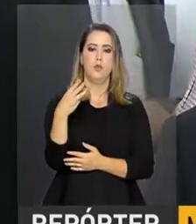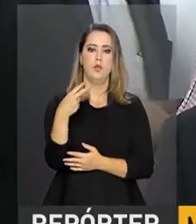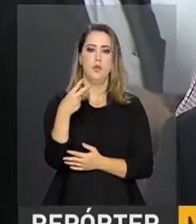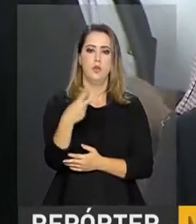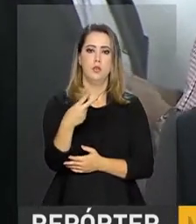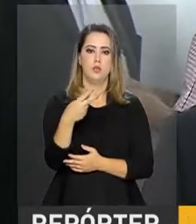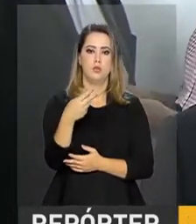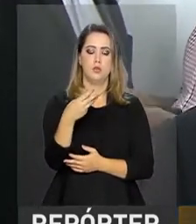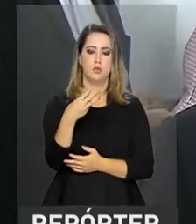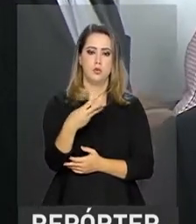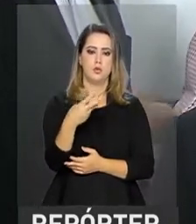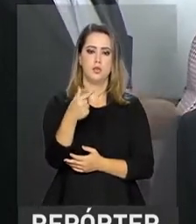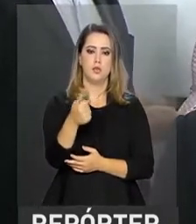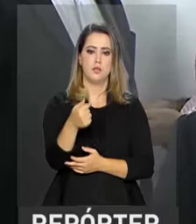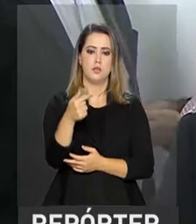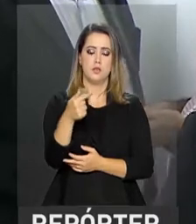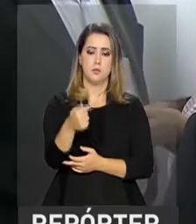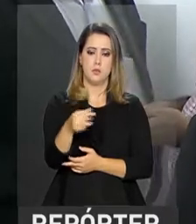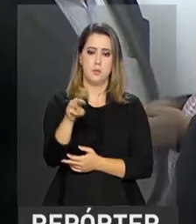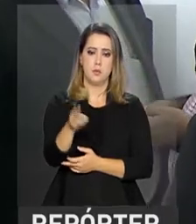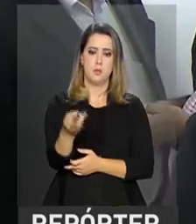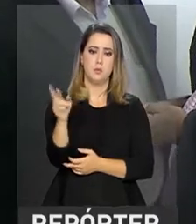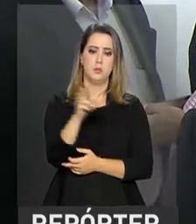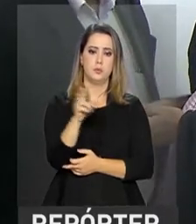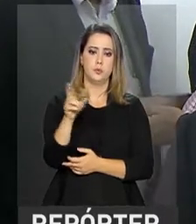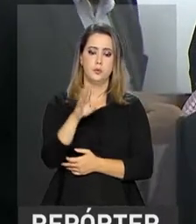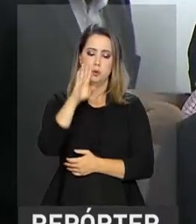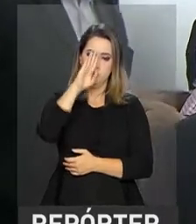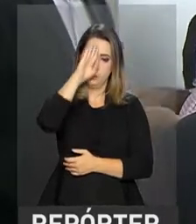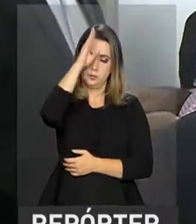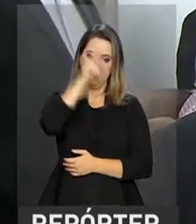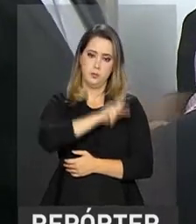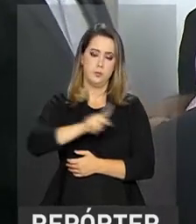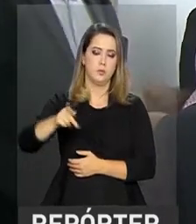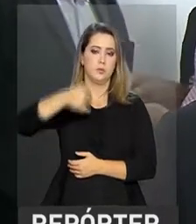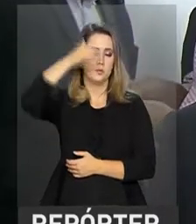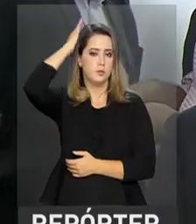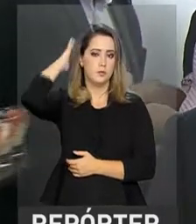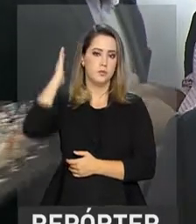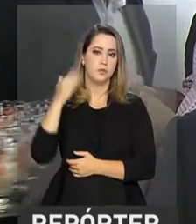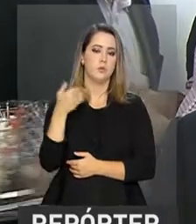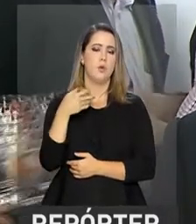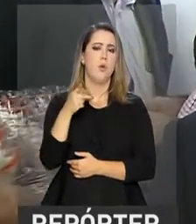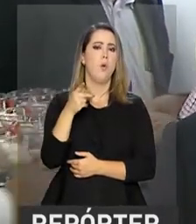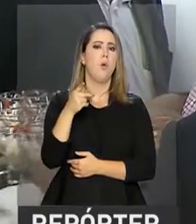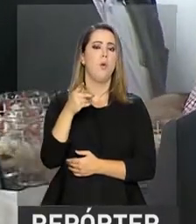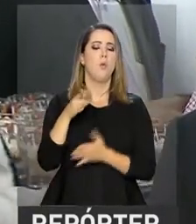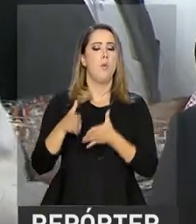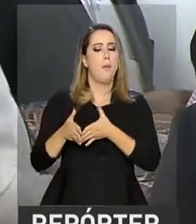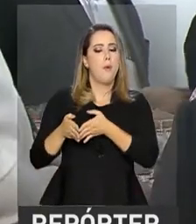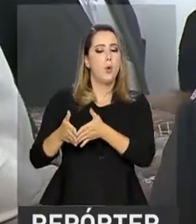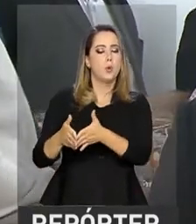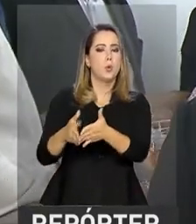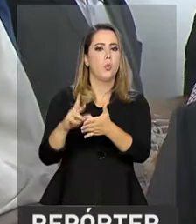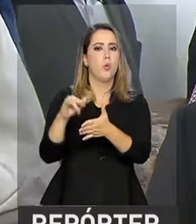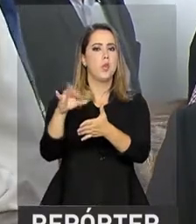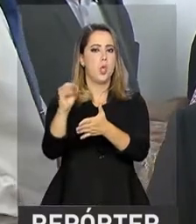R$237 milhões, priorizada pelo presidente Michel Temer, o Porto do Rio volta a ser um porto